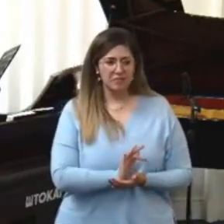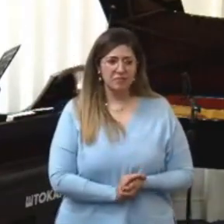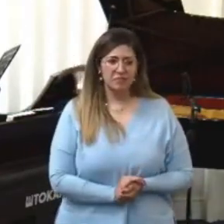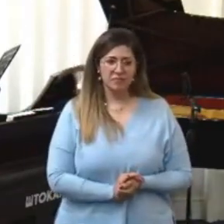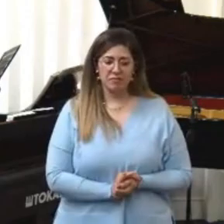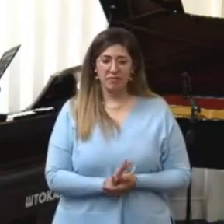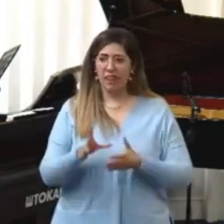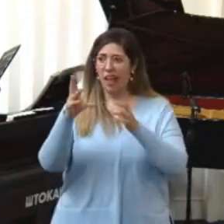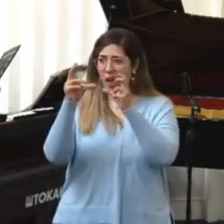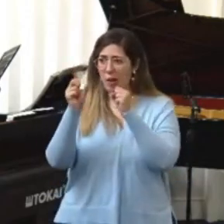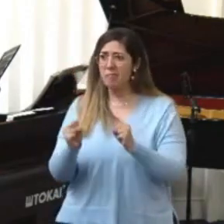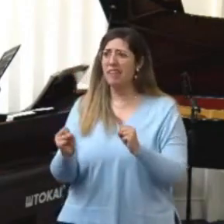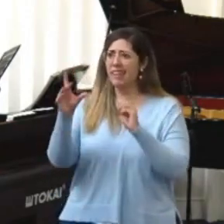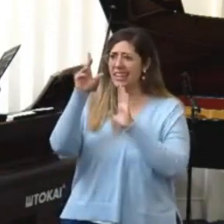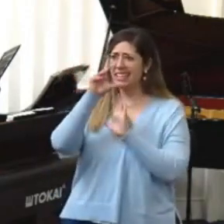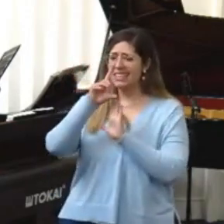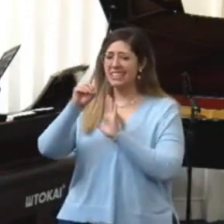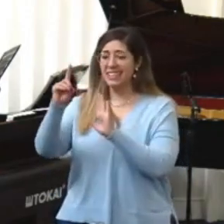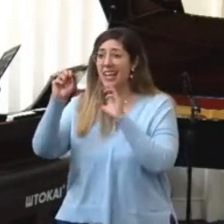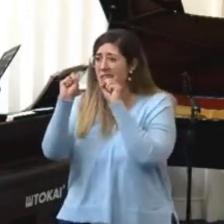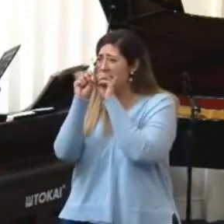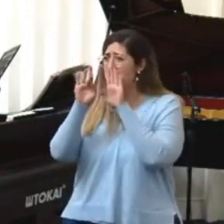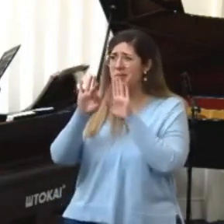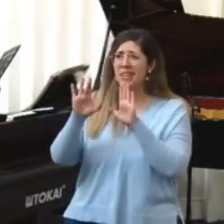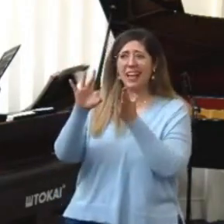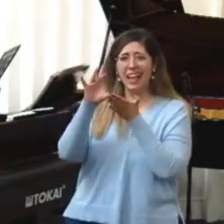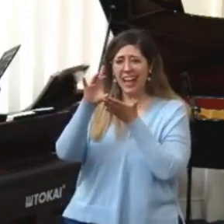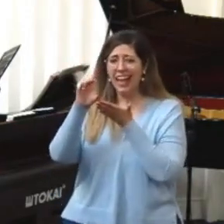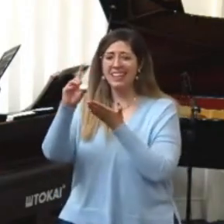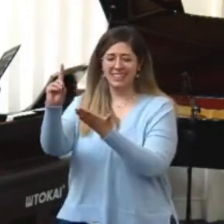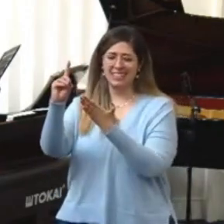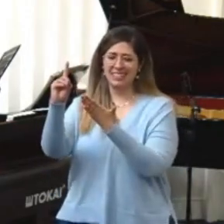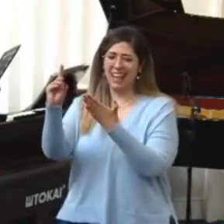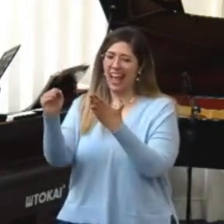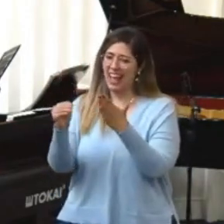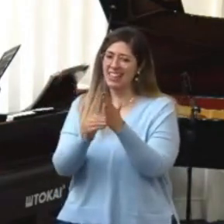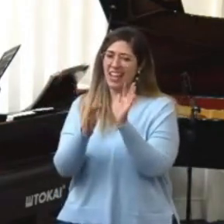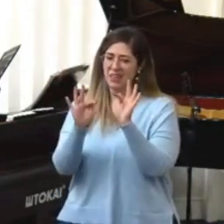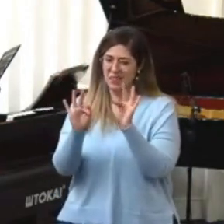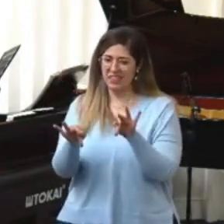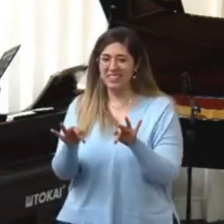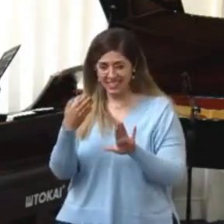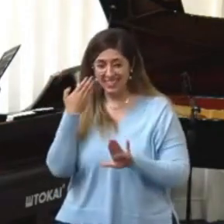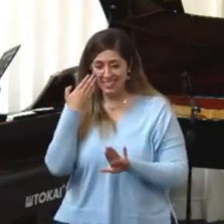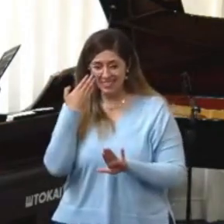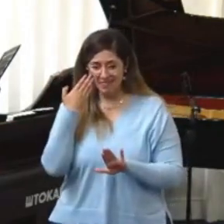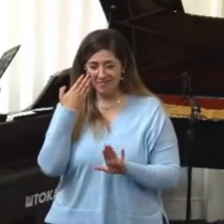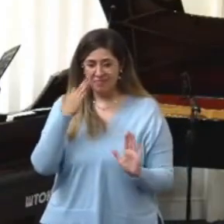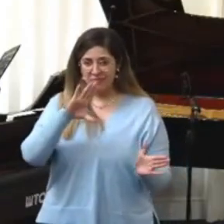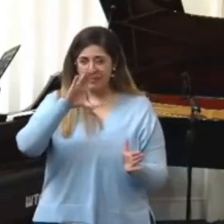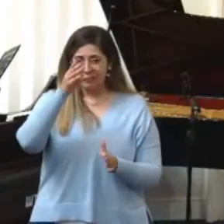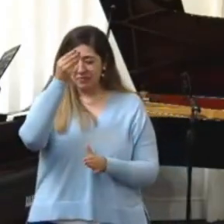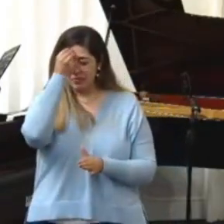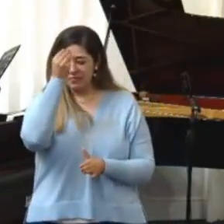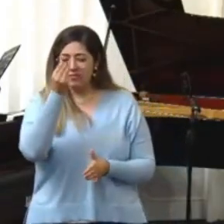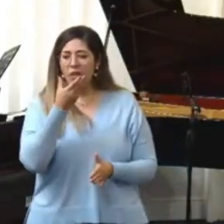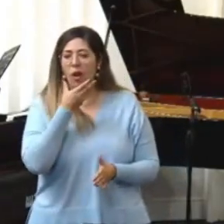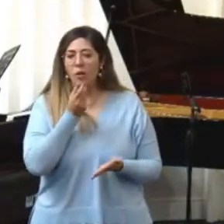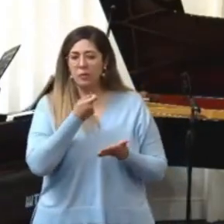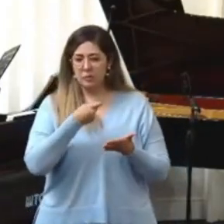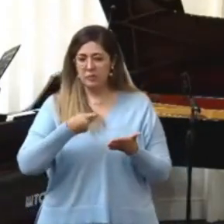poder de Deus, que glorifica a Deus, glorificou a Deus. Gerhardus Voss